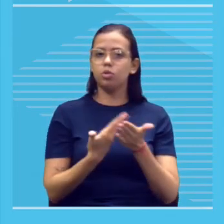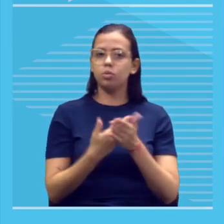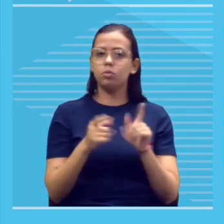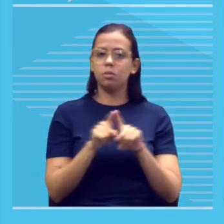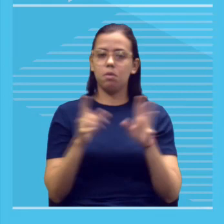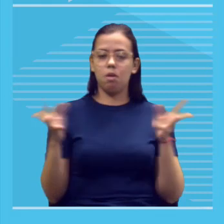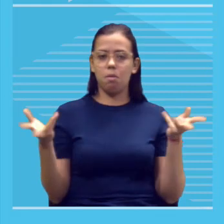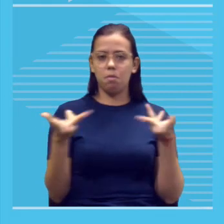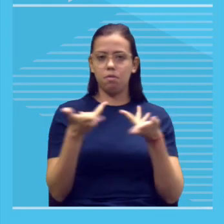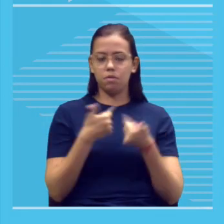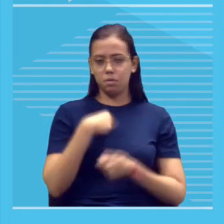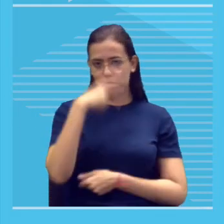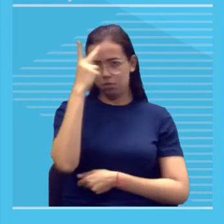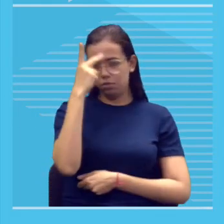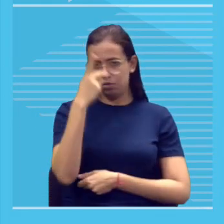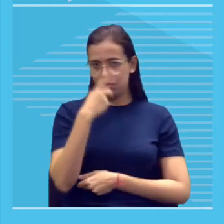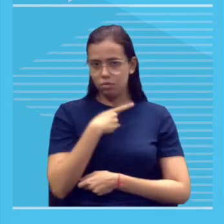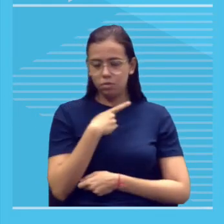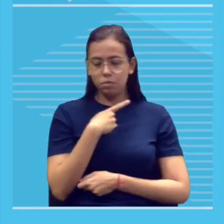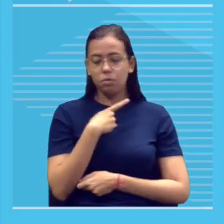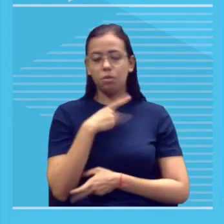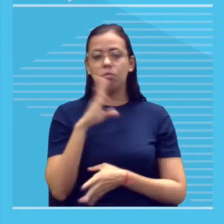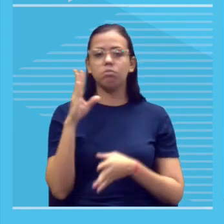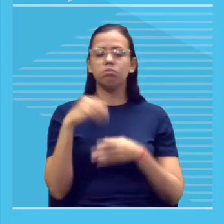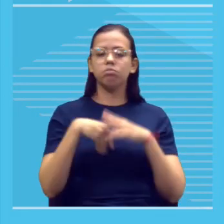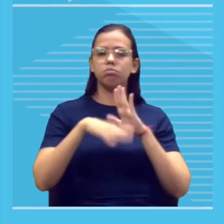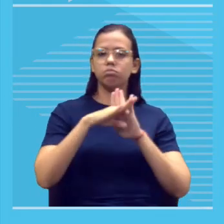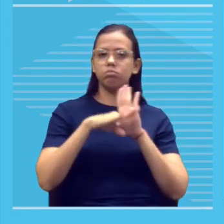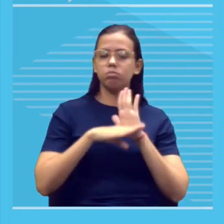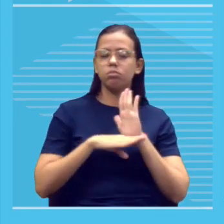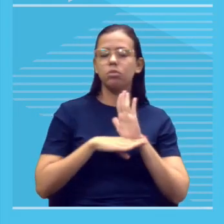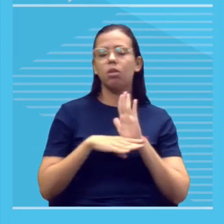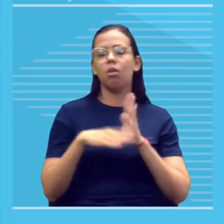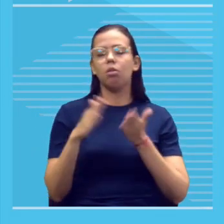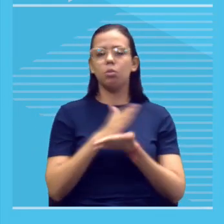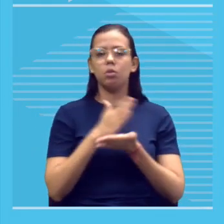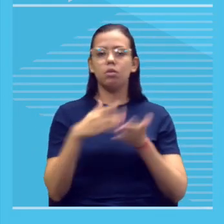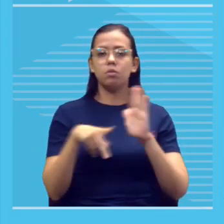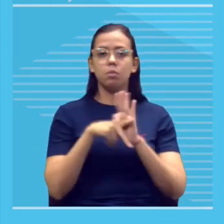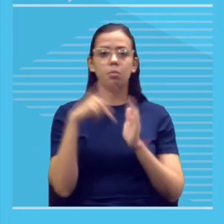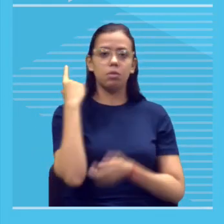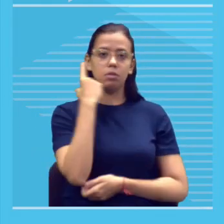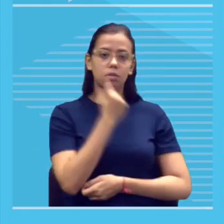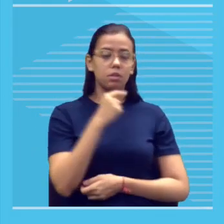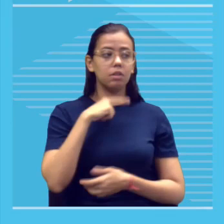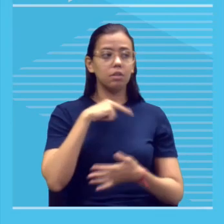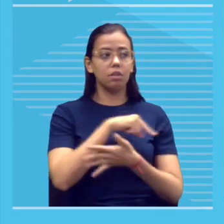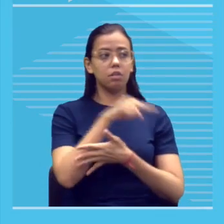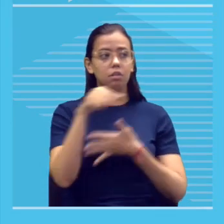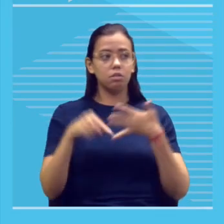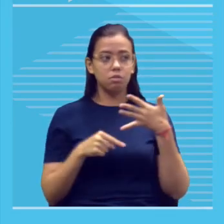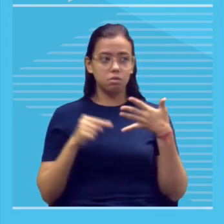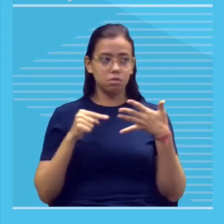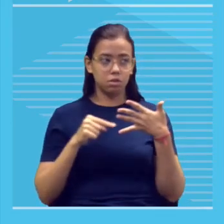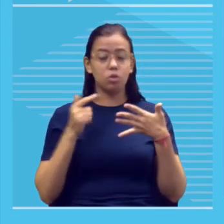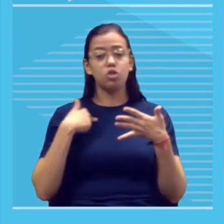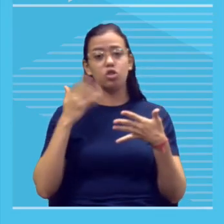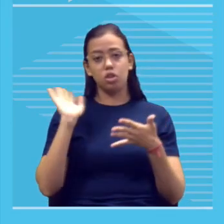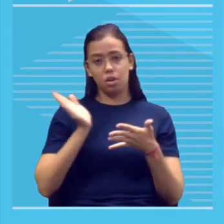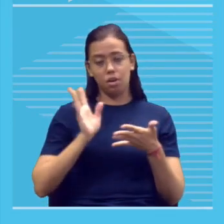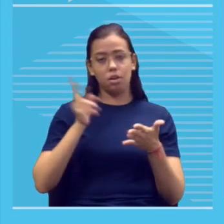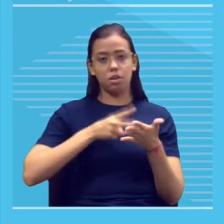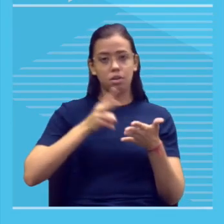individual dentre as obras escritas por Allan Kardec nós temos cinco dessas cinco já li duas